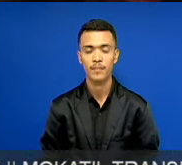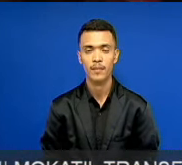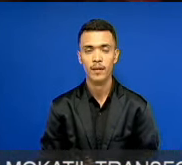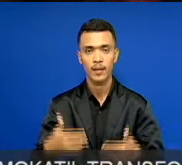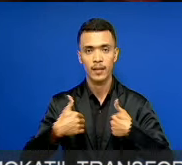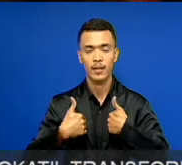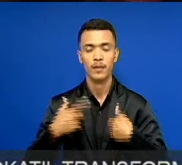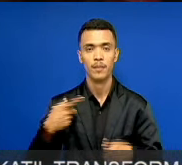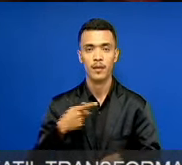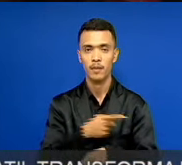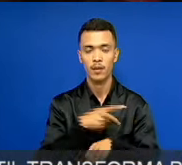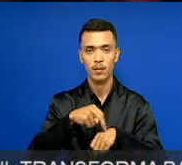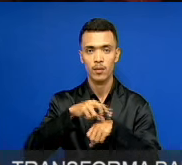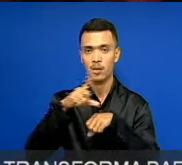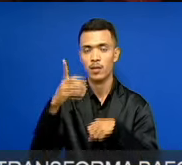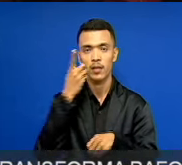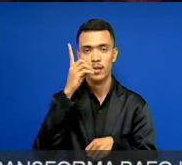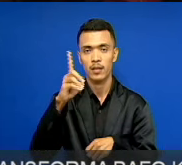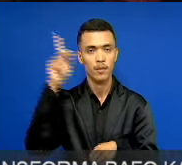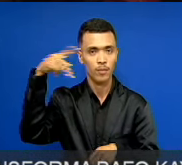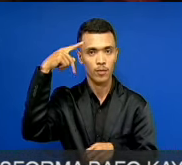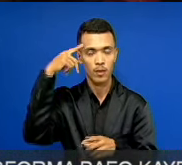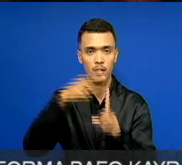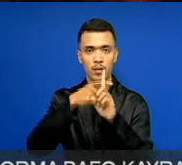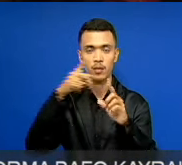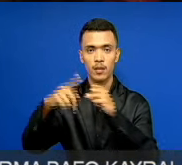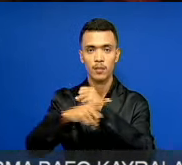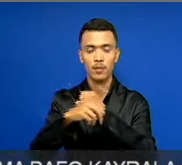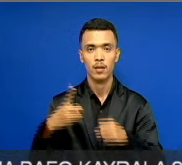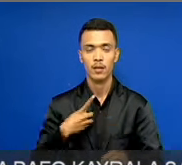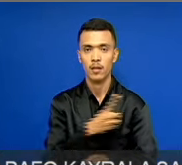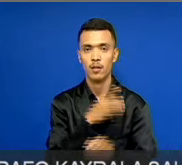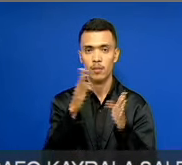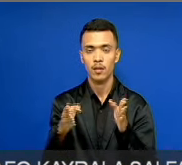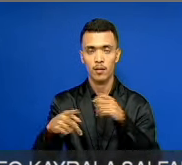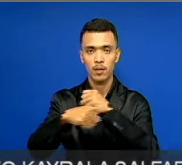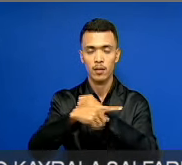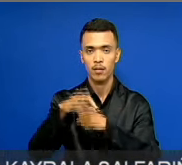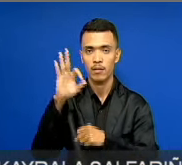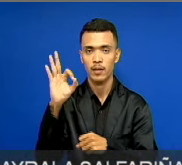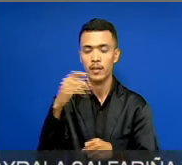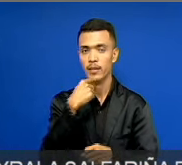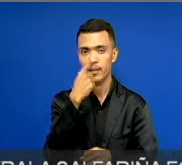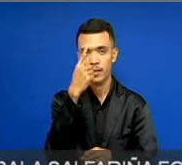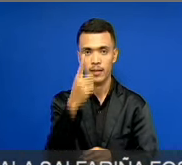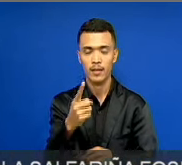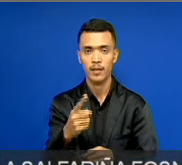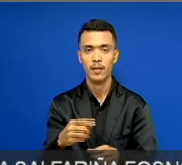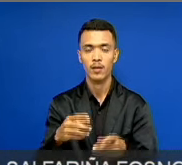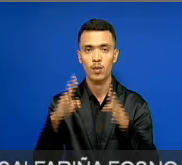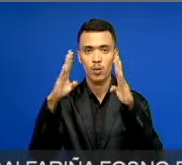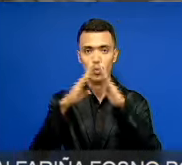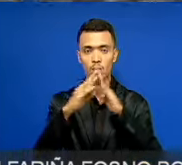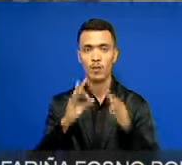Y el Parlamento Nacional declaración política justi deputada Bancada Fretilin, María Anabela Savio Hateten.